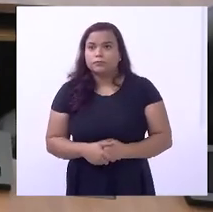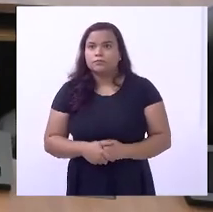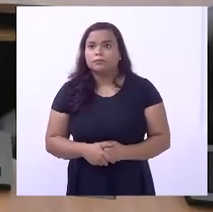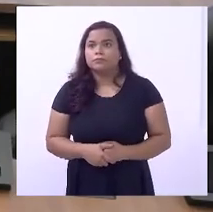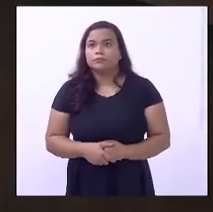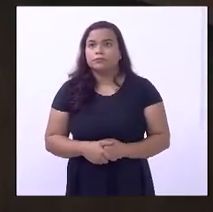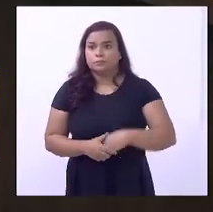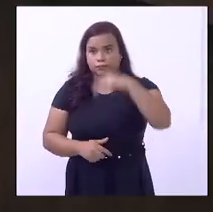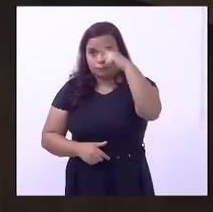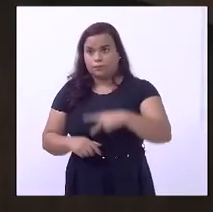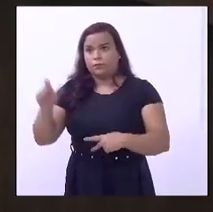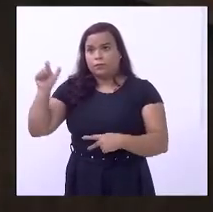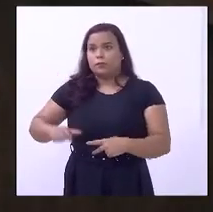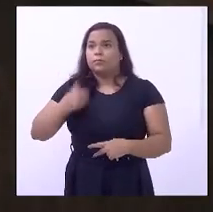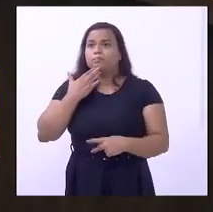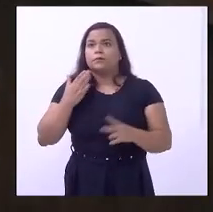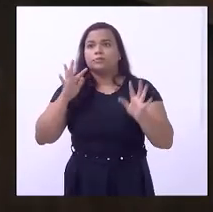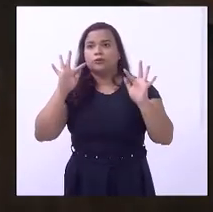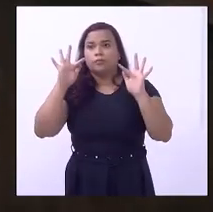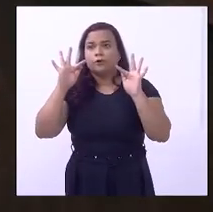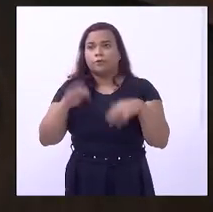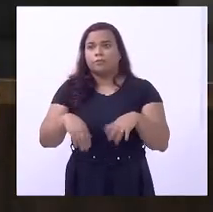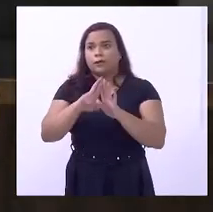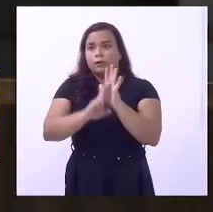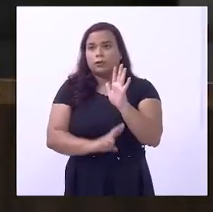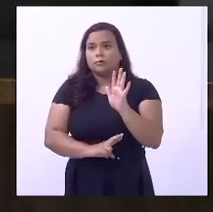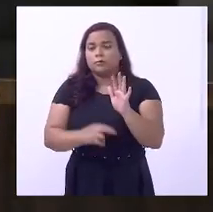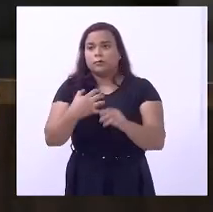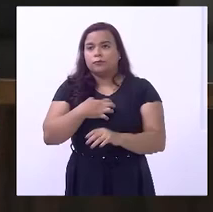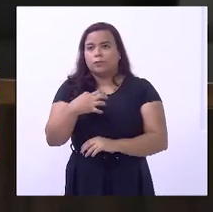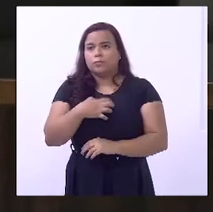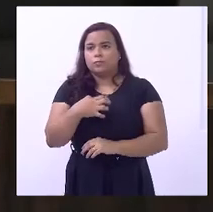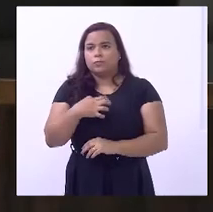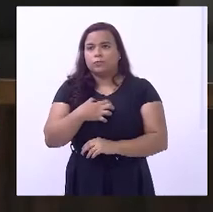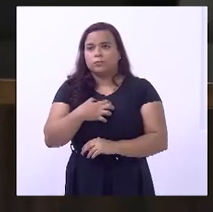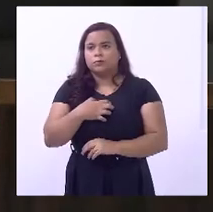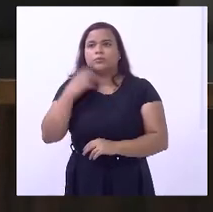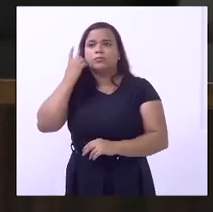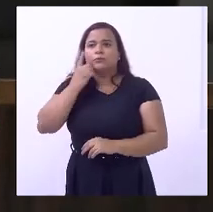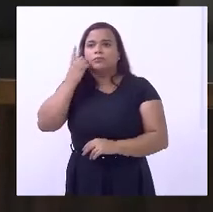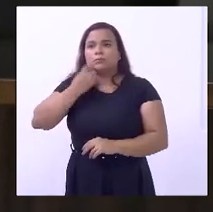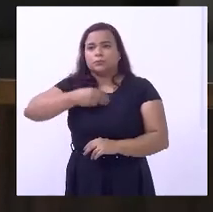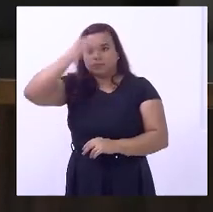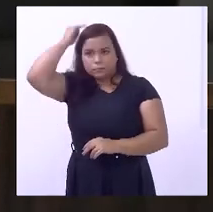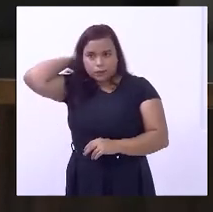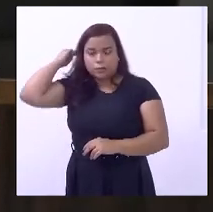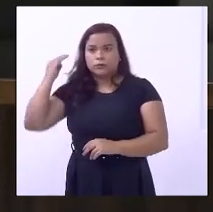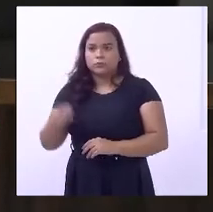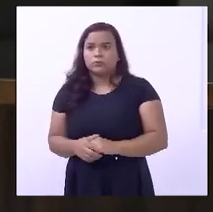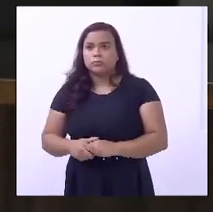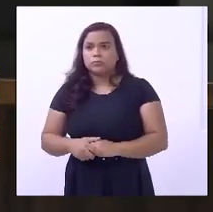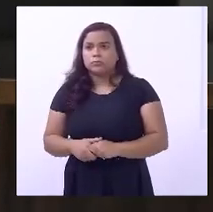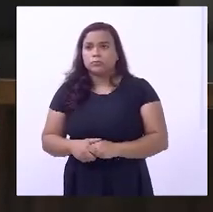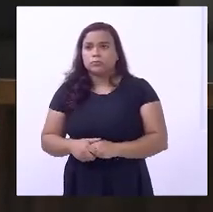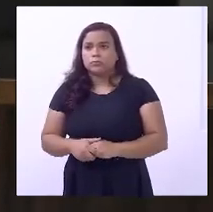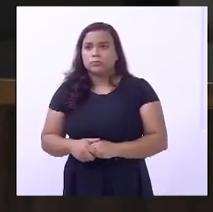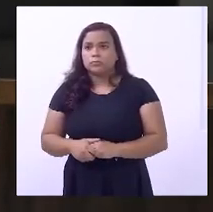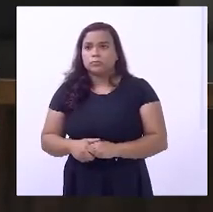Ele pediu forma final de redação, só não esquecer, hein? Deputado Márcio. Deputado